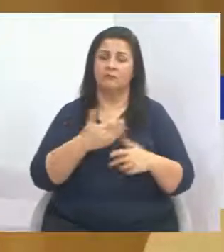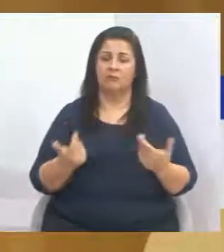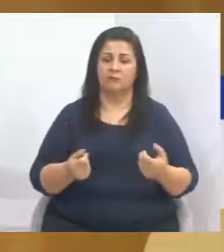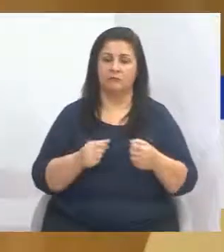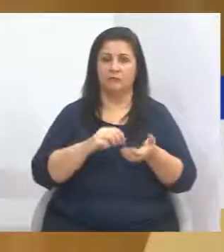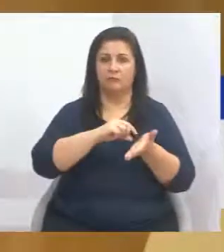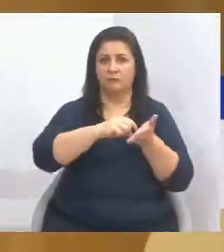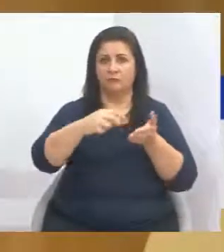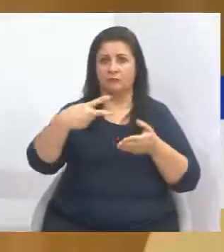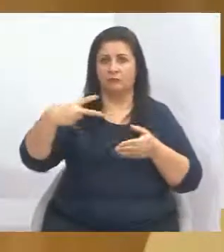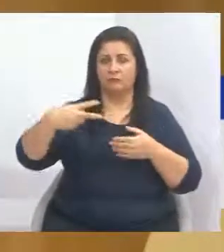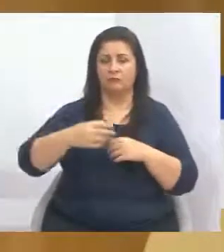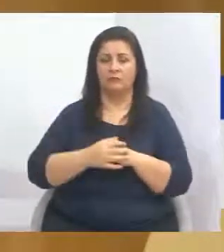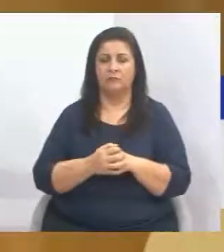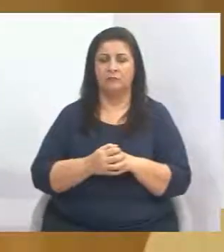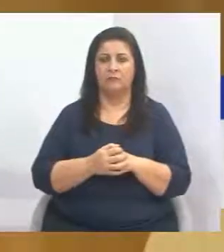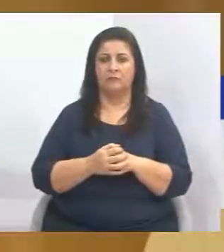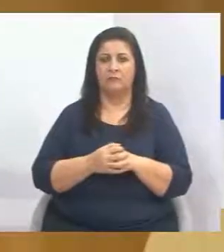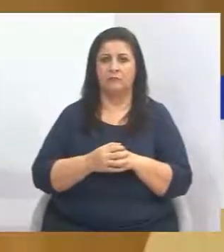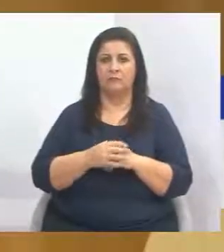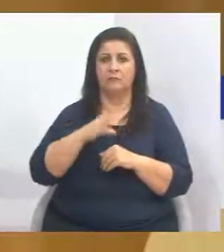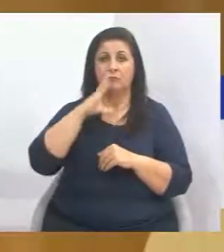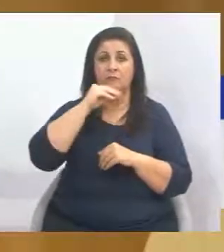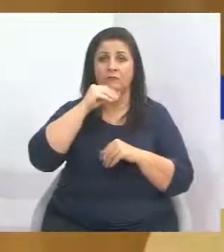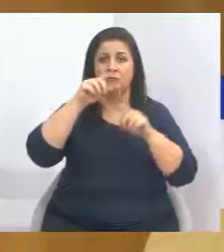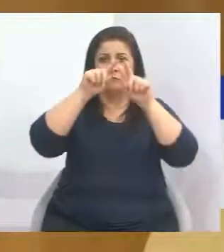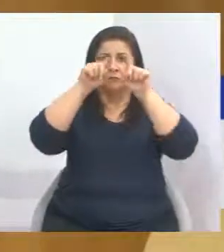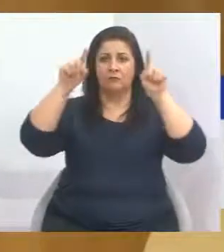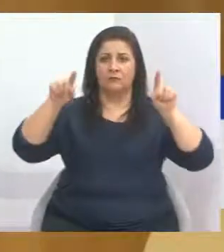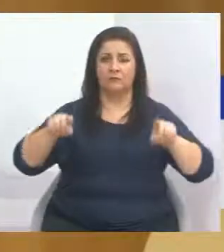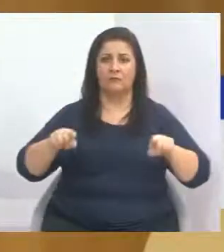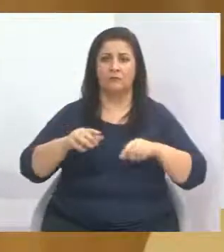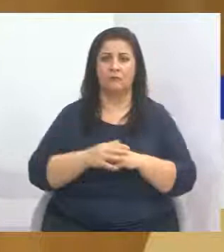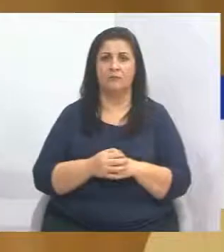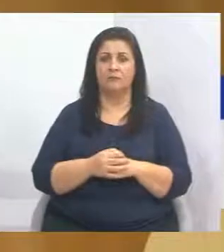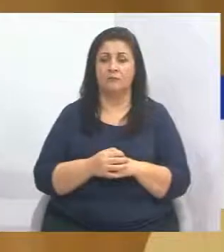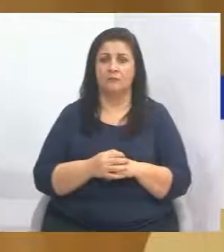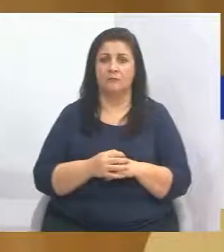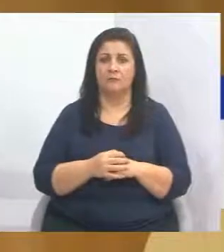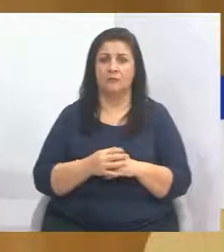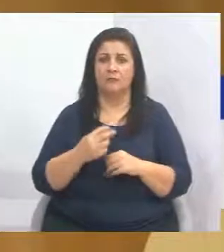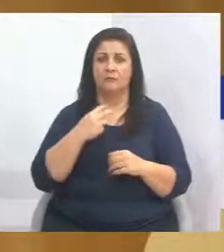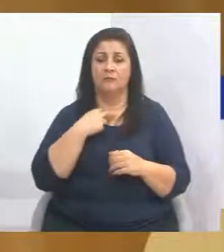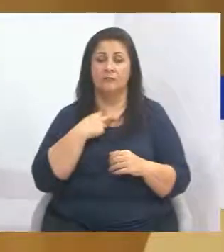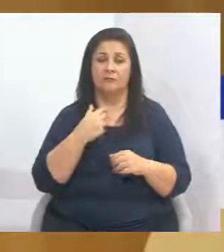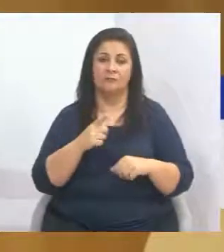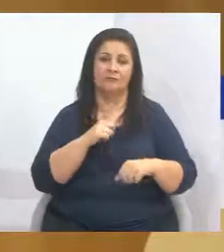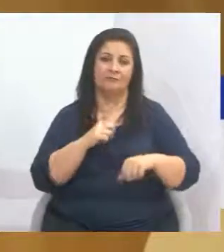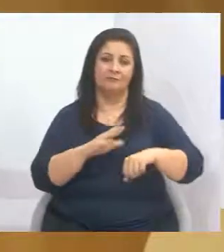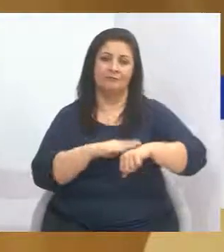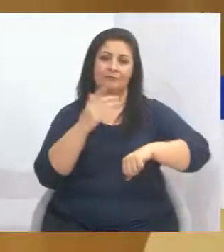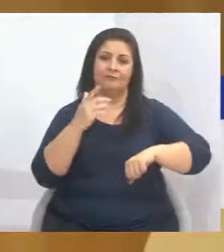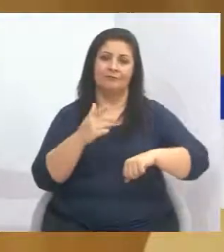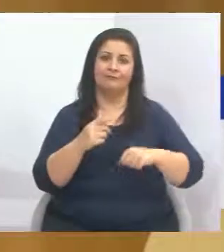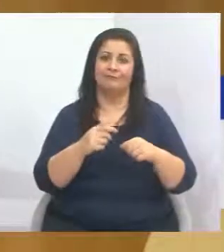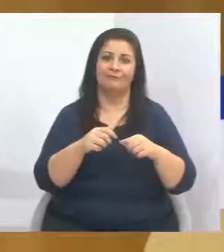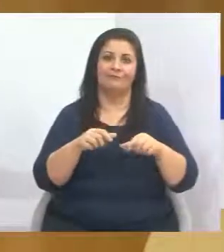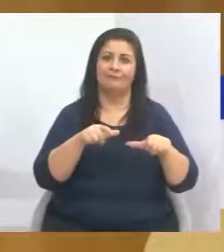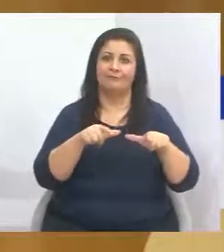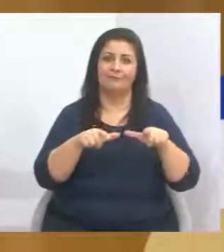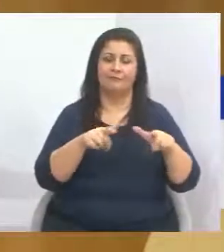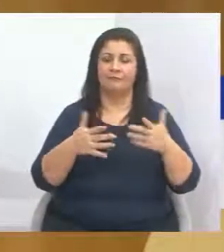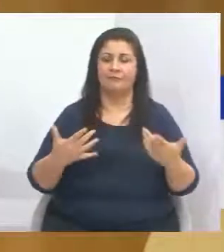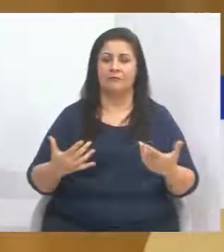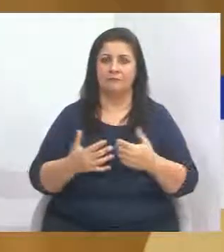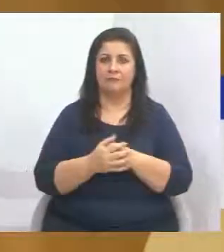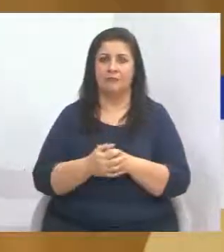2º, servidores públicos, seu regime jurídico, provimento de cargos, estabilidade,